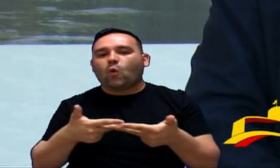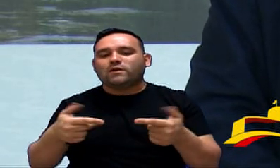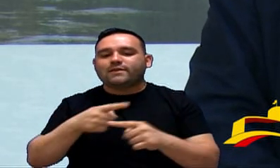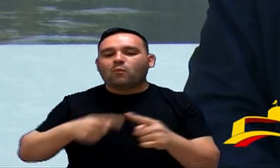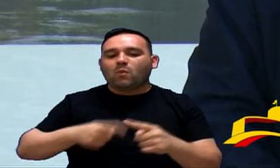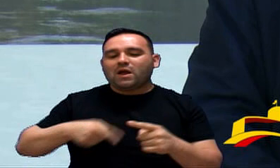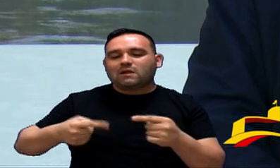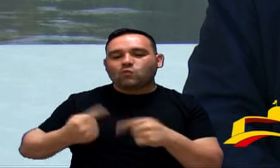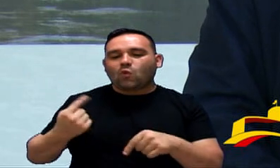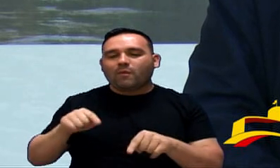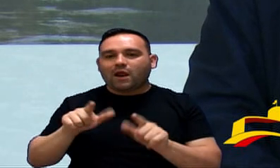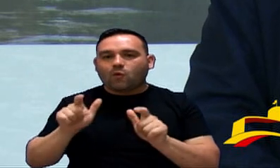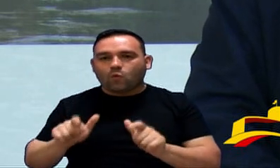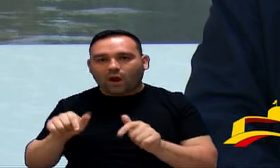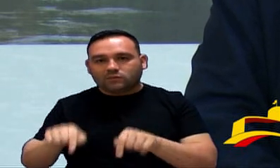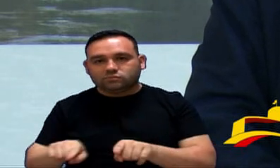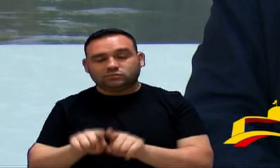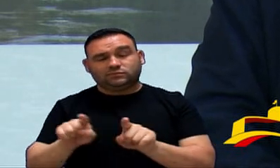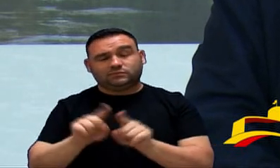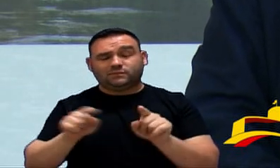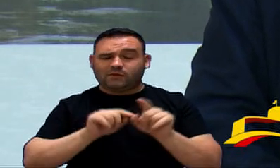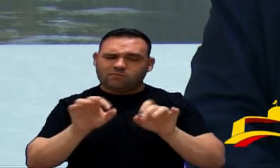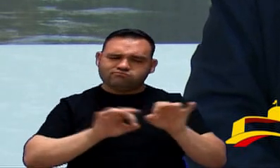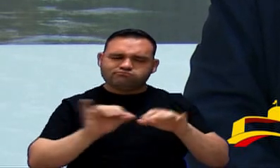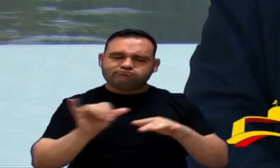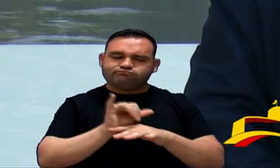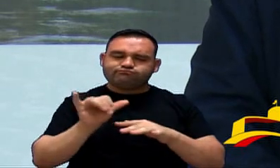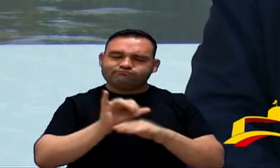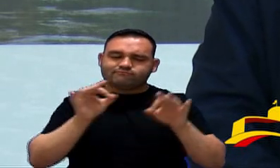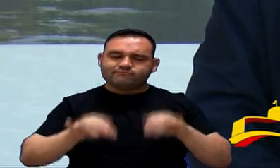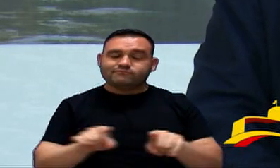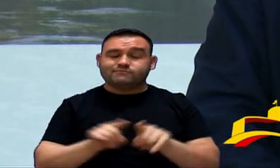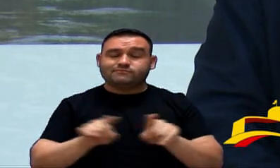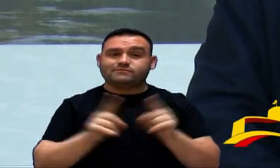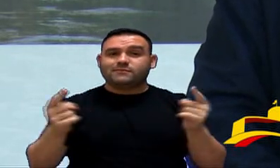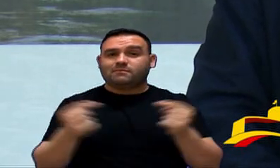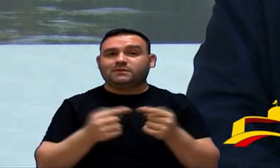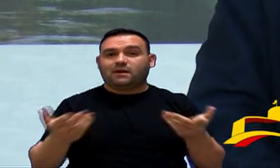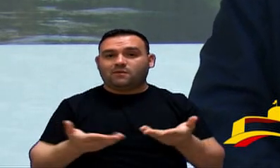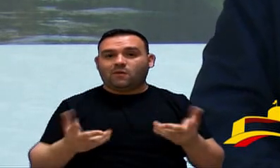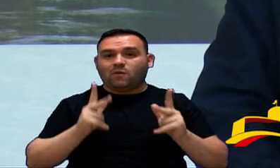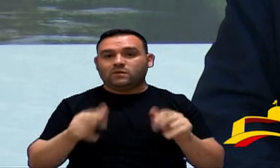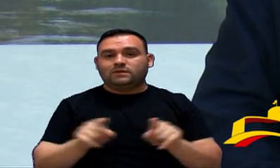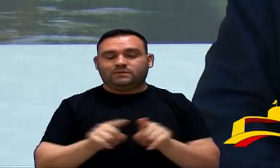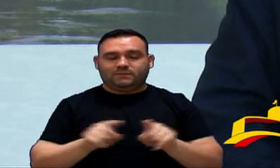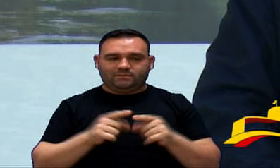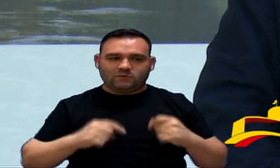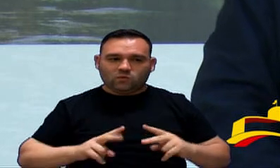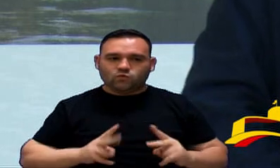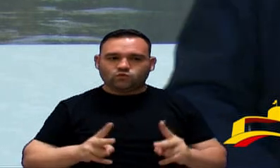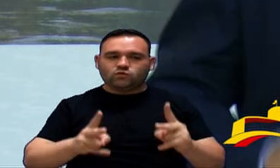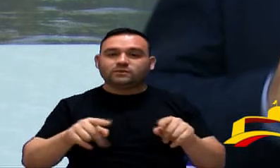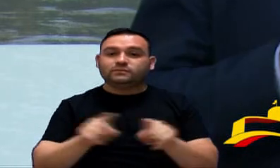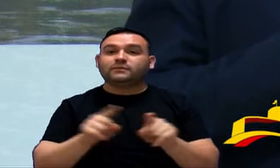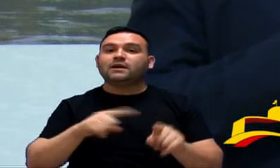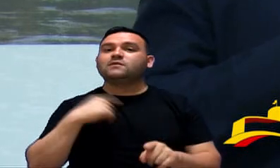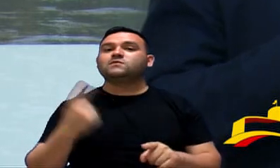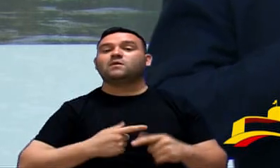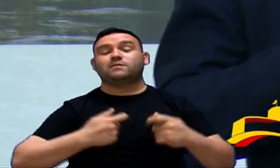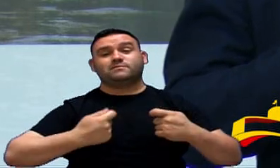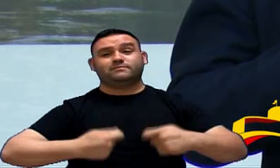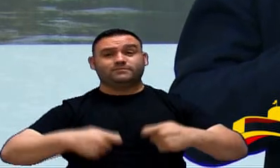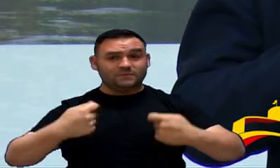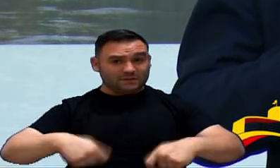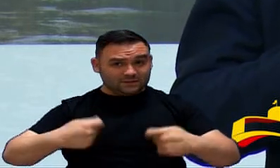é para jogar no local, enfim, muito bem projetado. É nessa linha que temos que continuar tocando realmente, e nós precisamos de